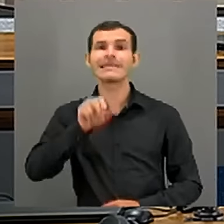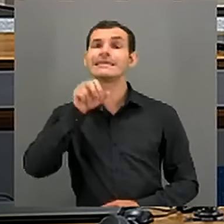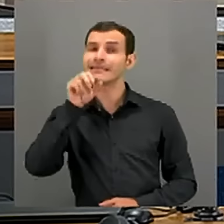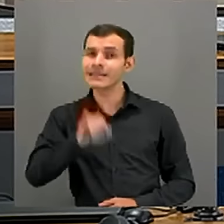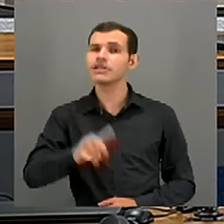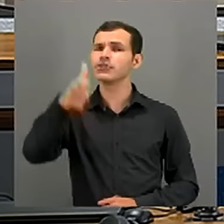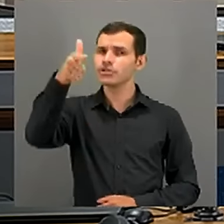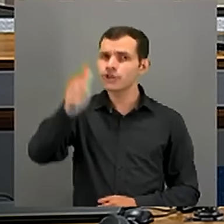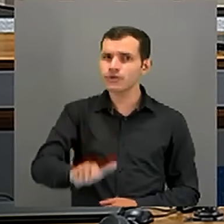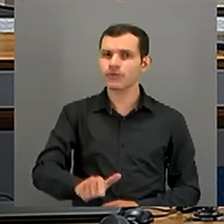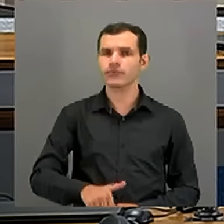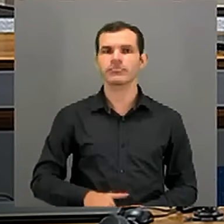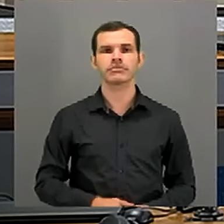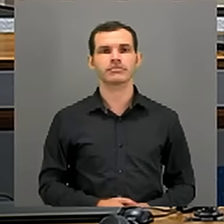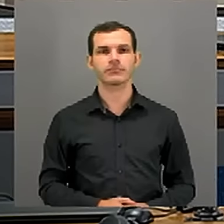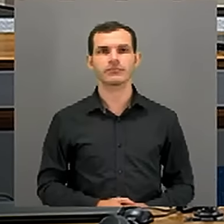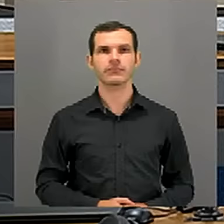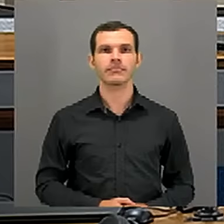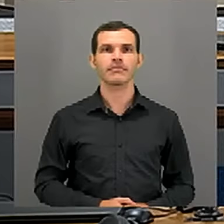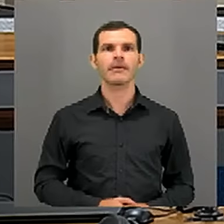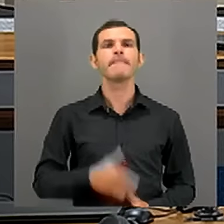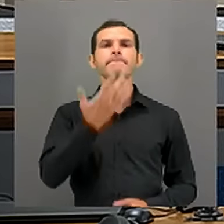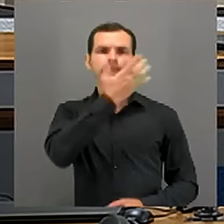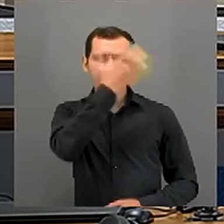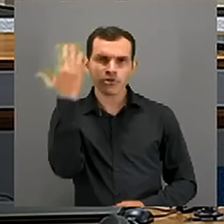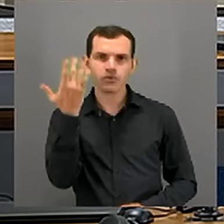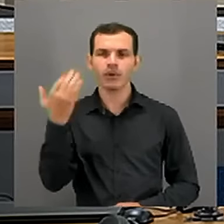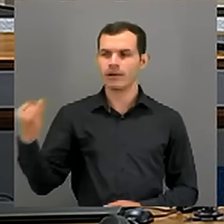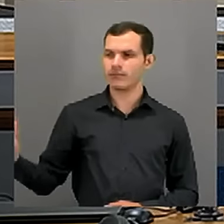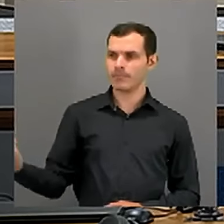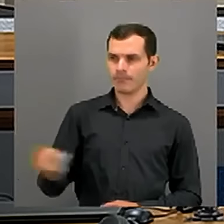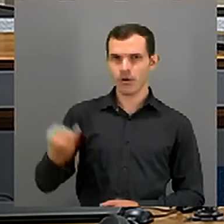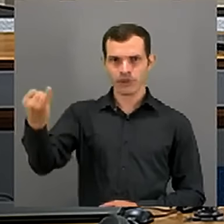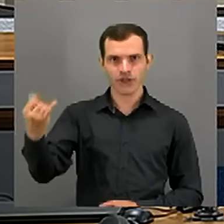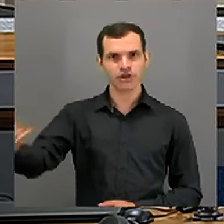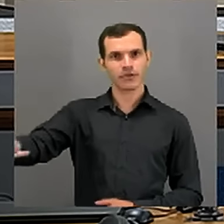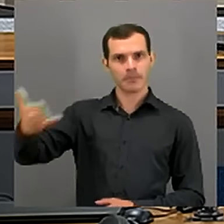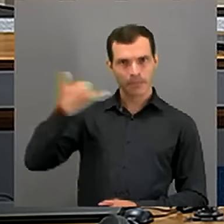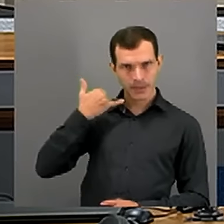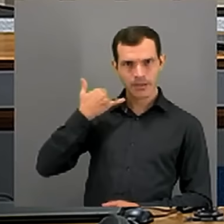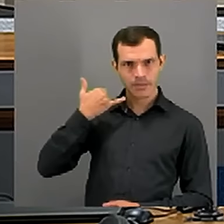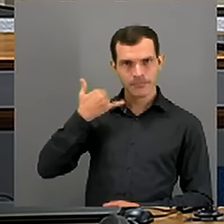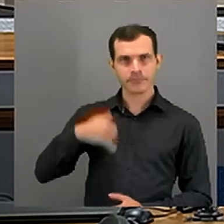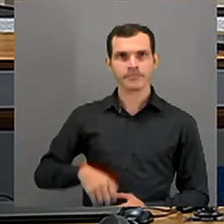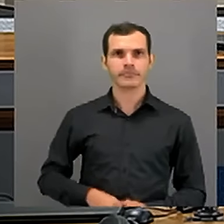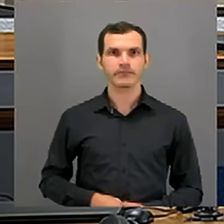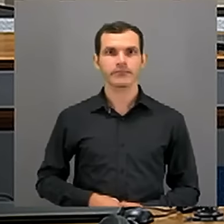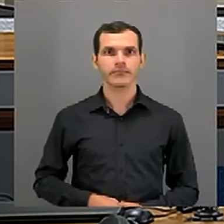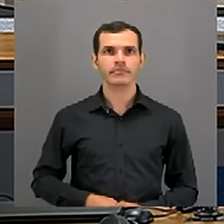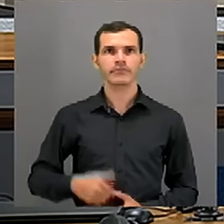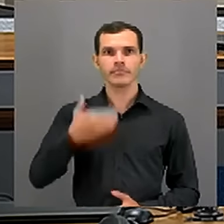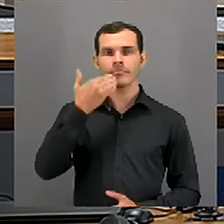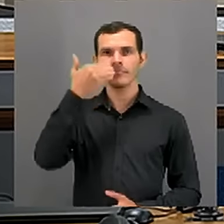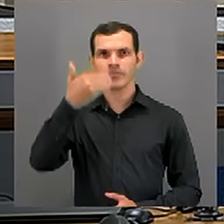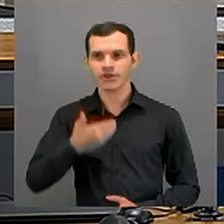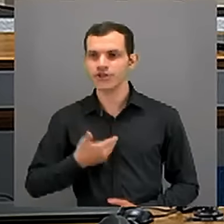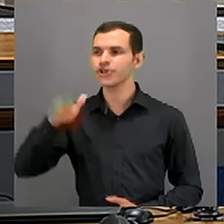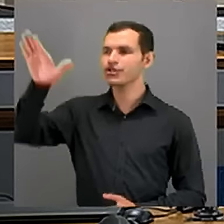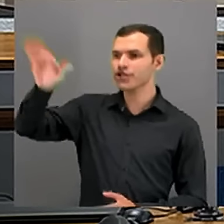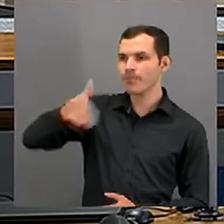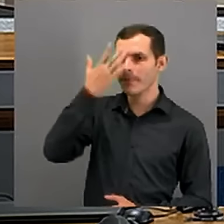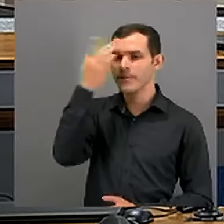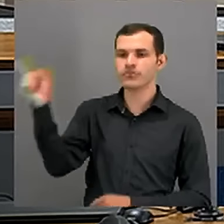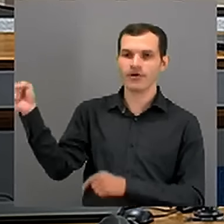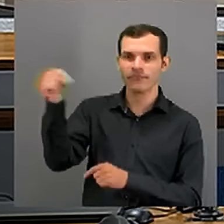uma vez gente importante ligar para mim para pedir para não convocar fulano,